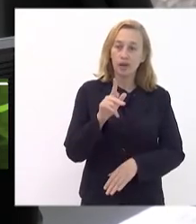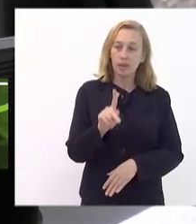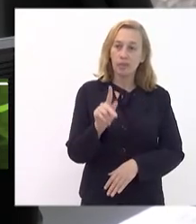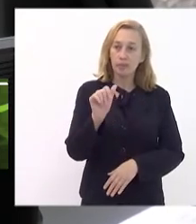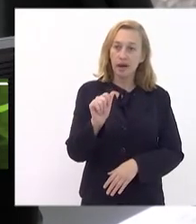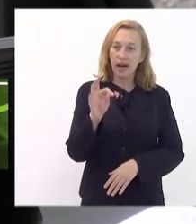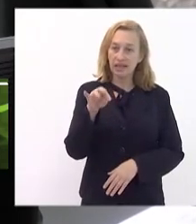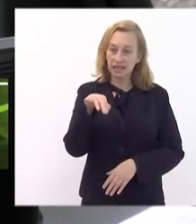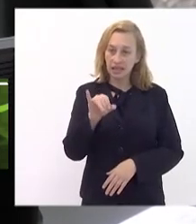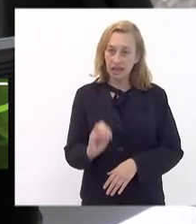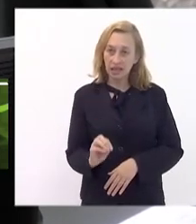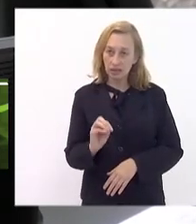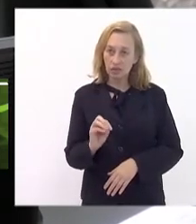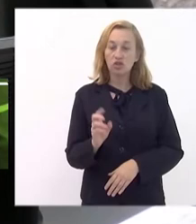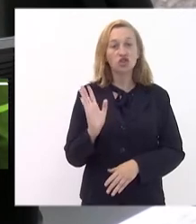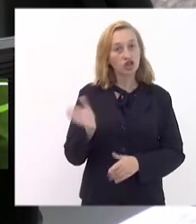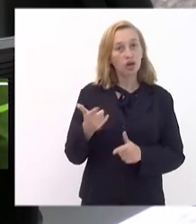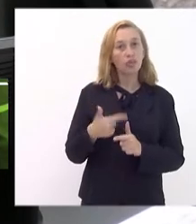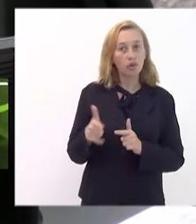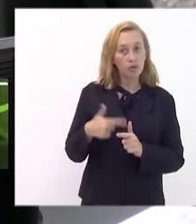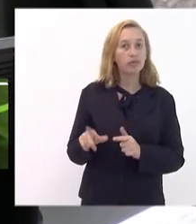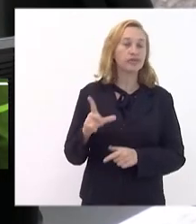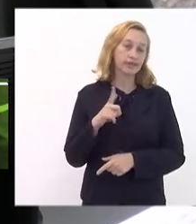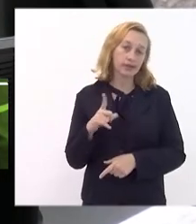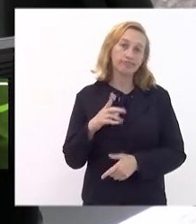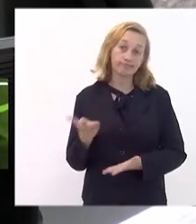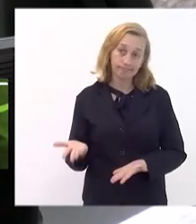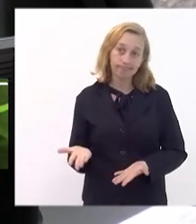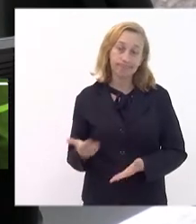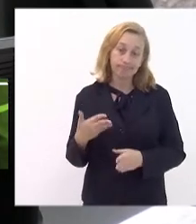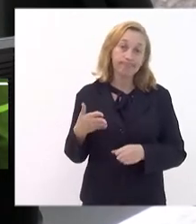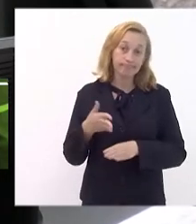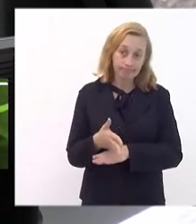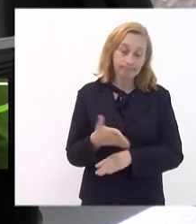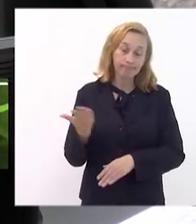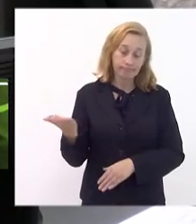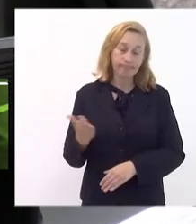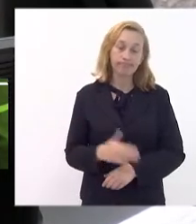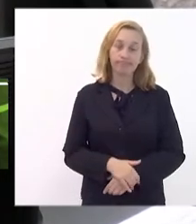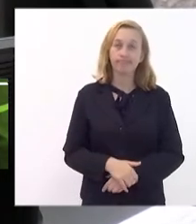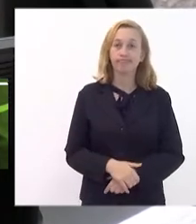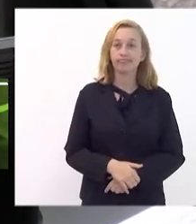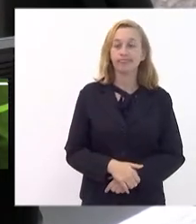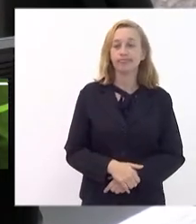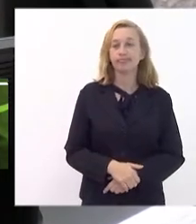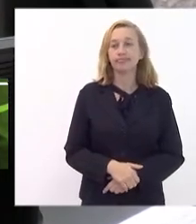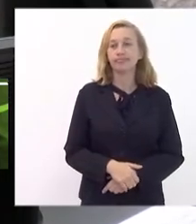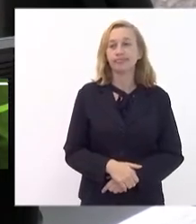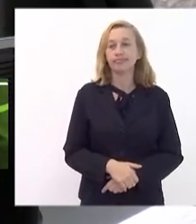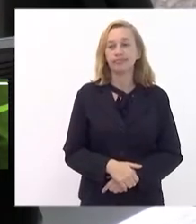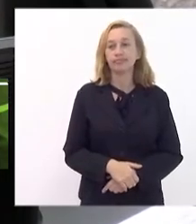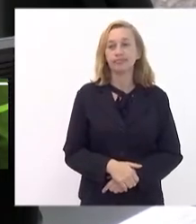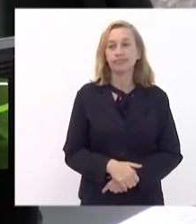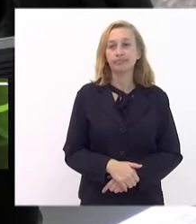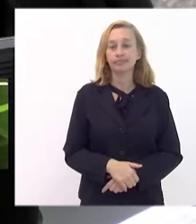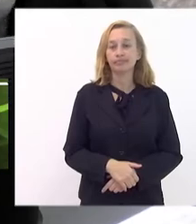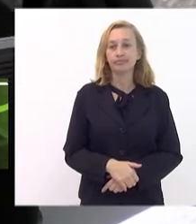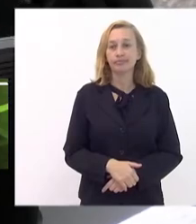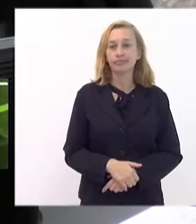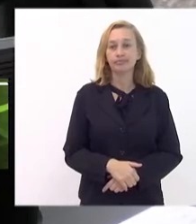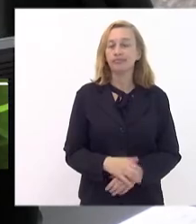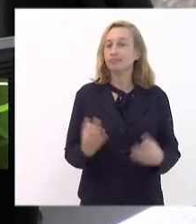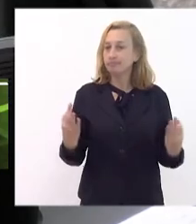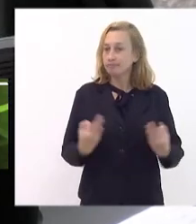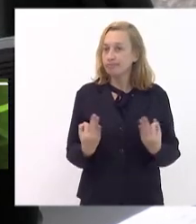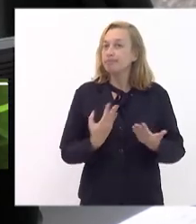com o extravasor, já ali tem problema, já na chegada do extravasor. Acho que está